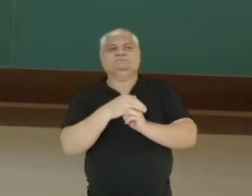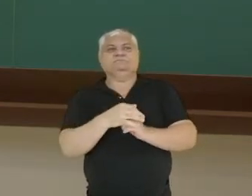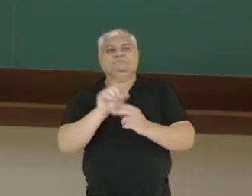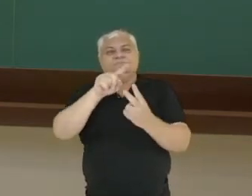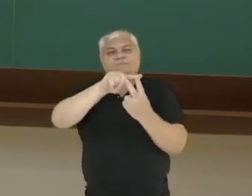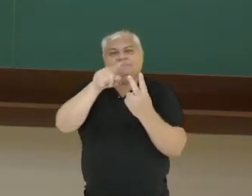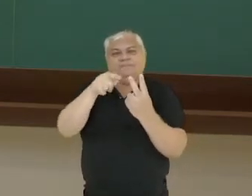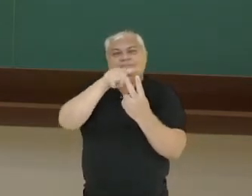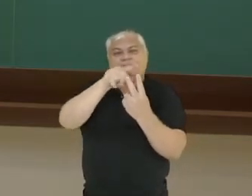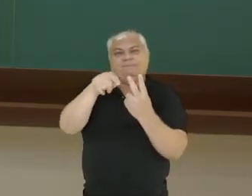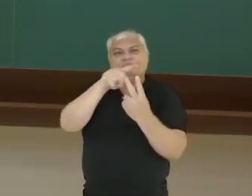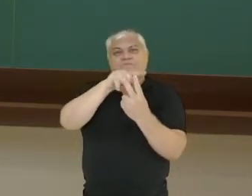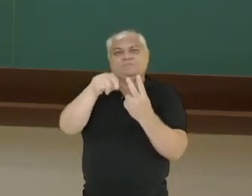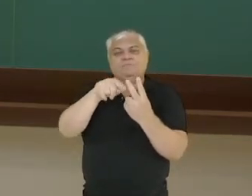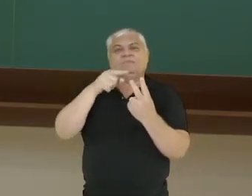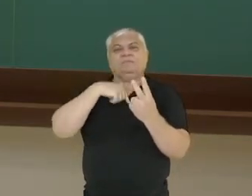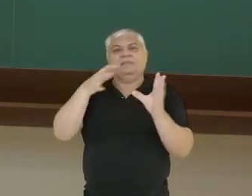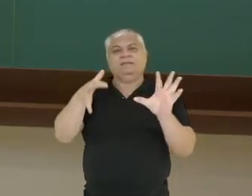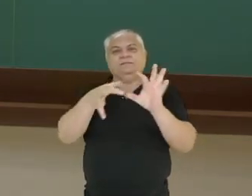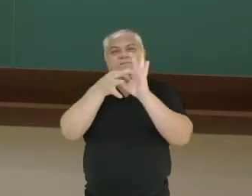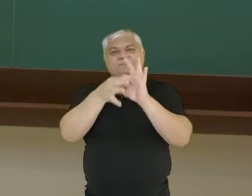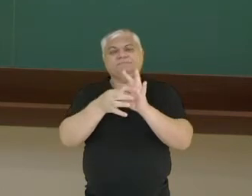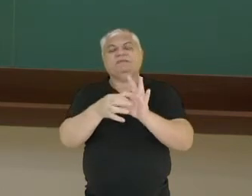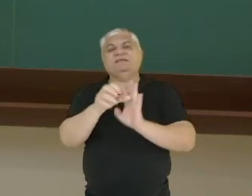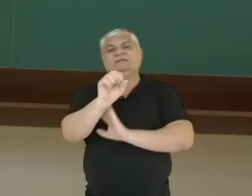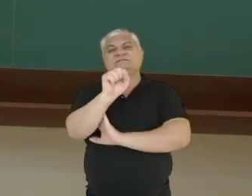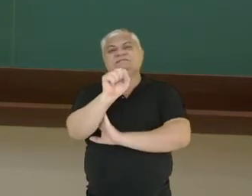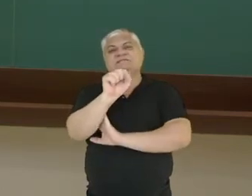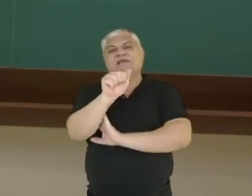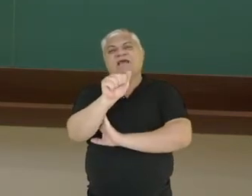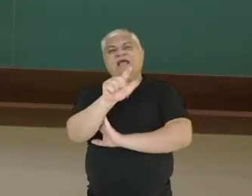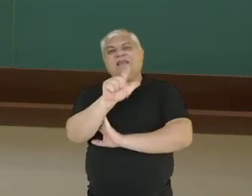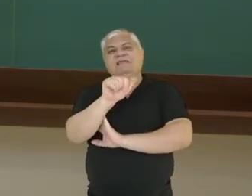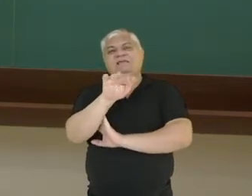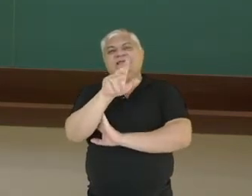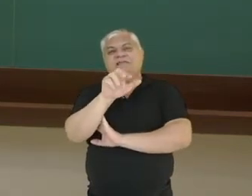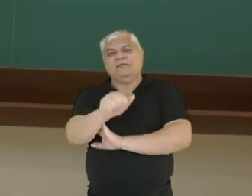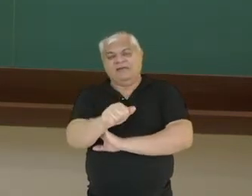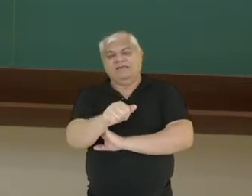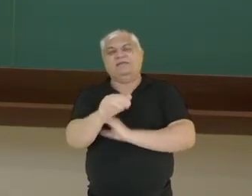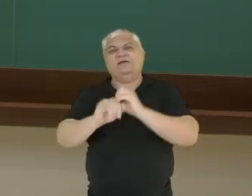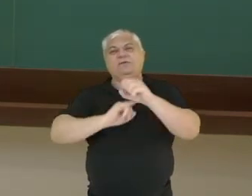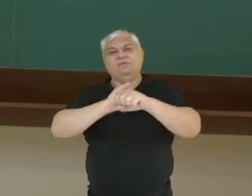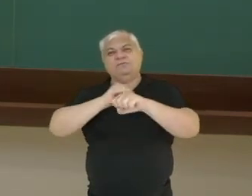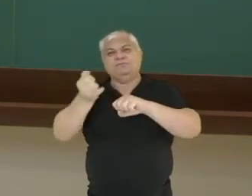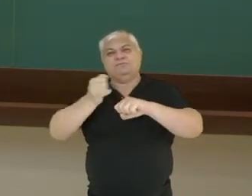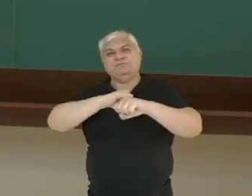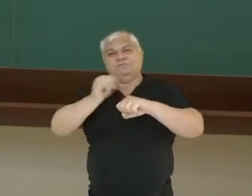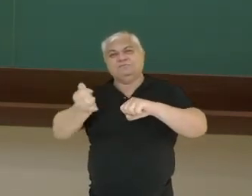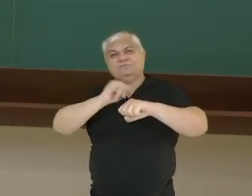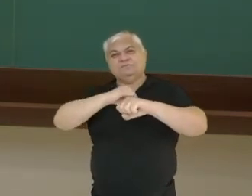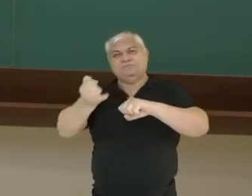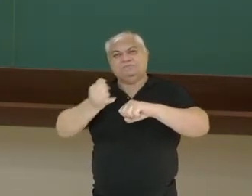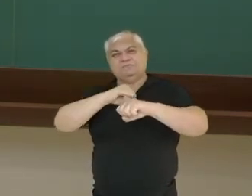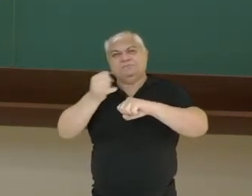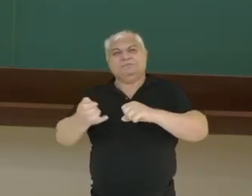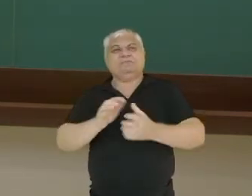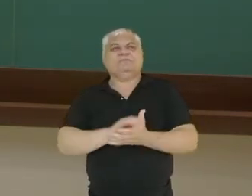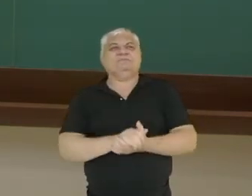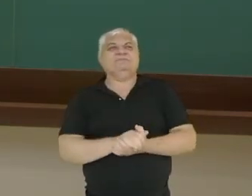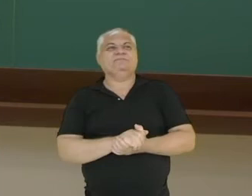células aqui são interligadas por uma ponte salina, aonde os íons vão estar sendo transportados.